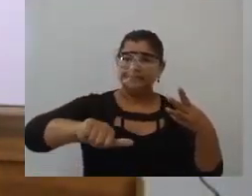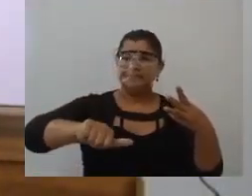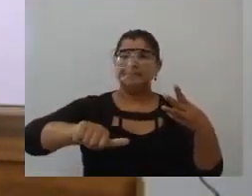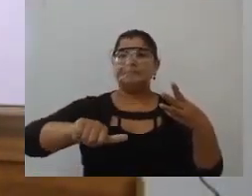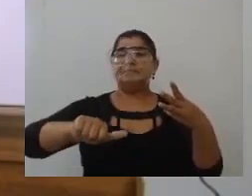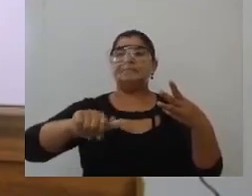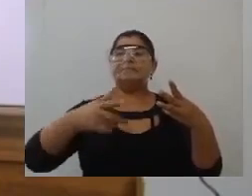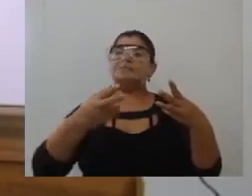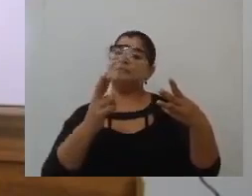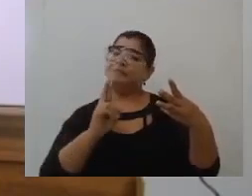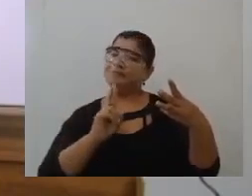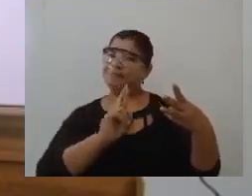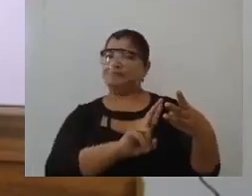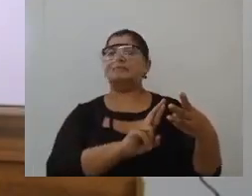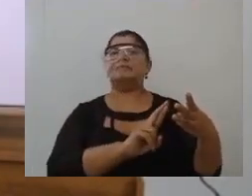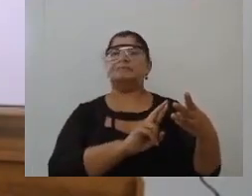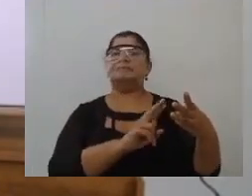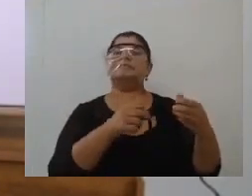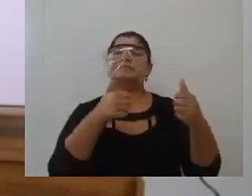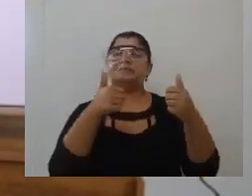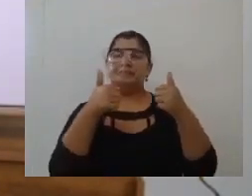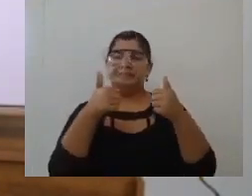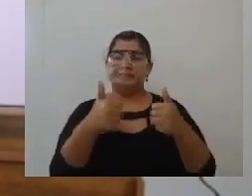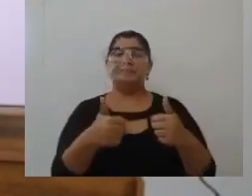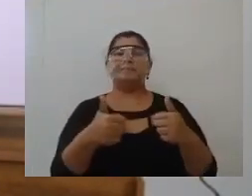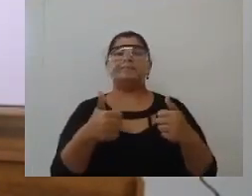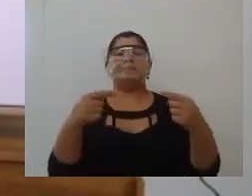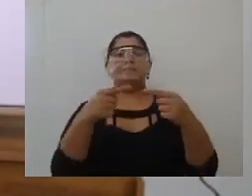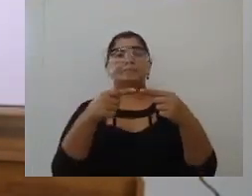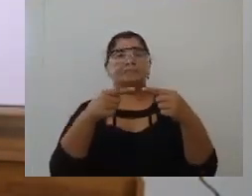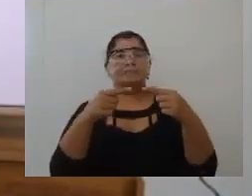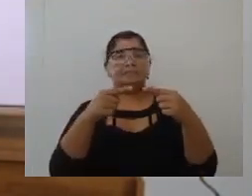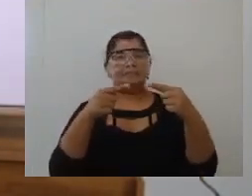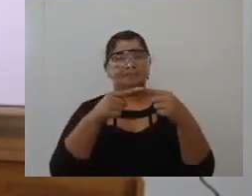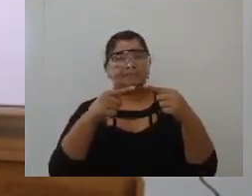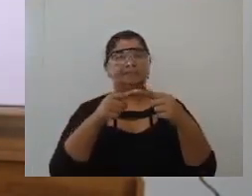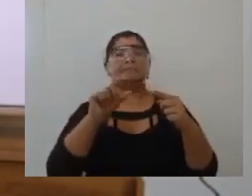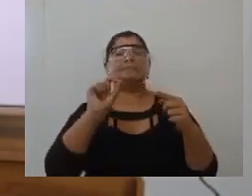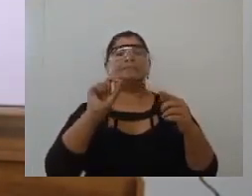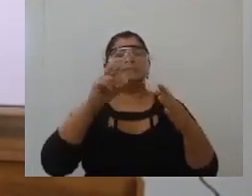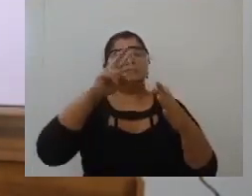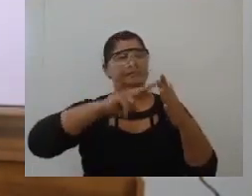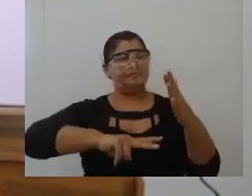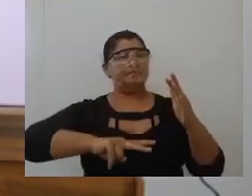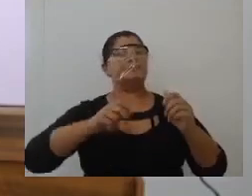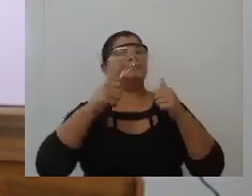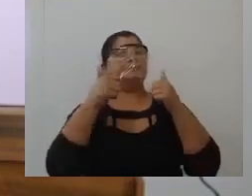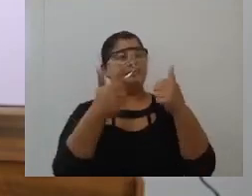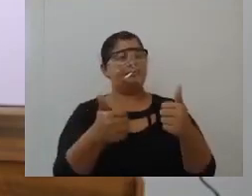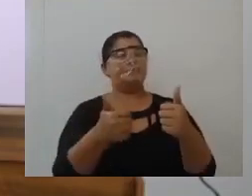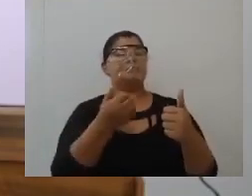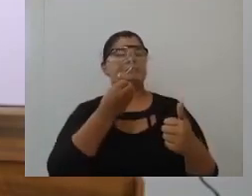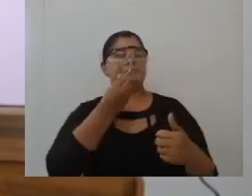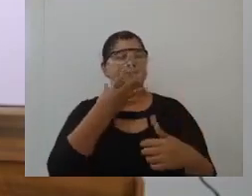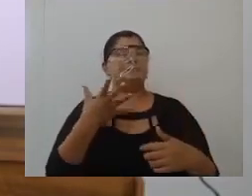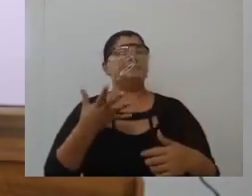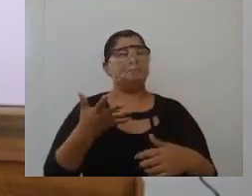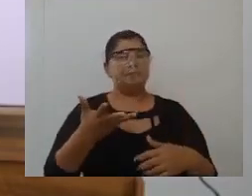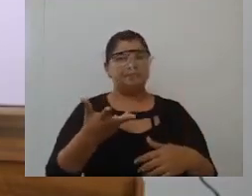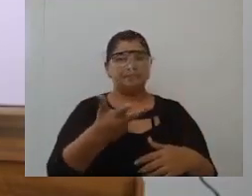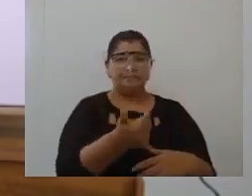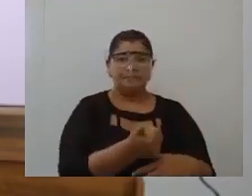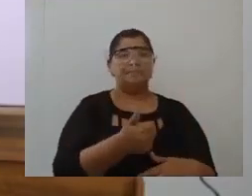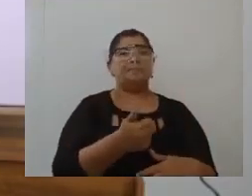você reage. Aí sim é a concepção atual de leitor. É uma leitura bem feita, é uma